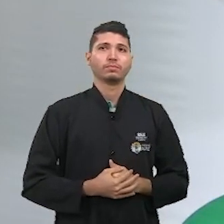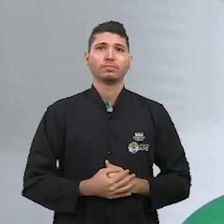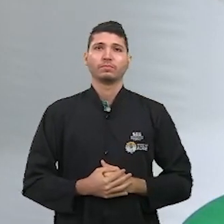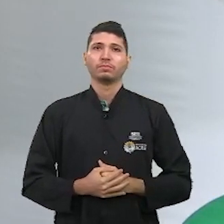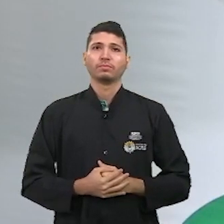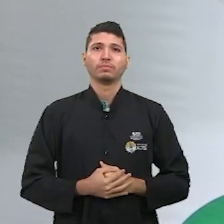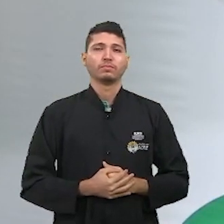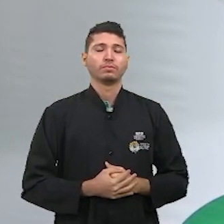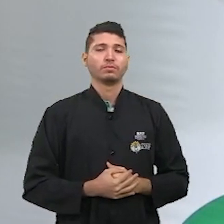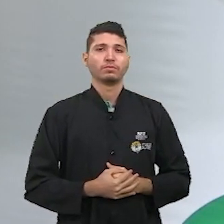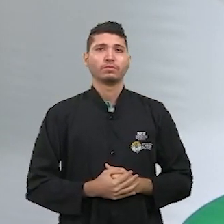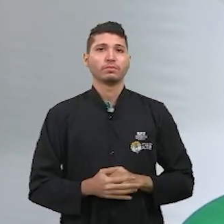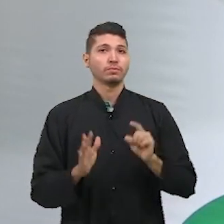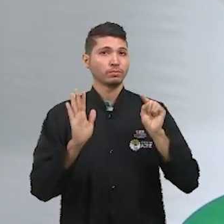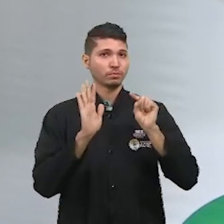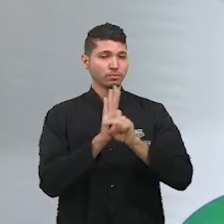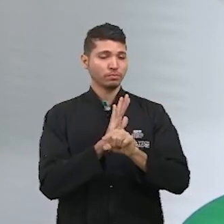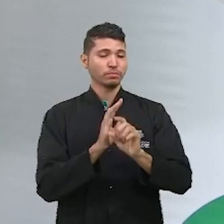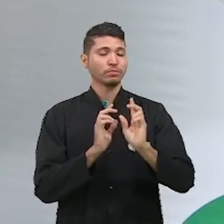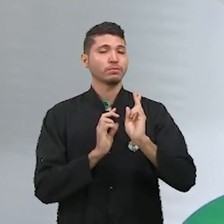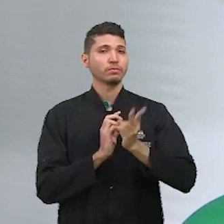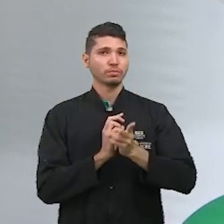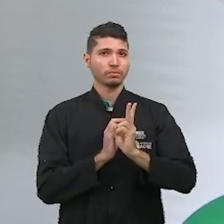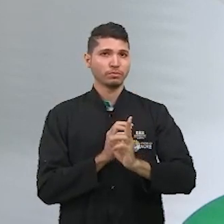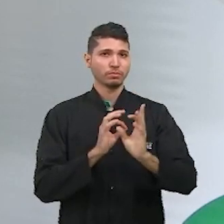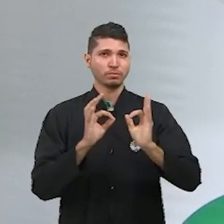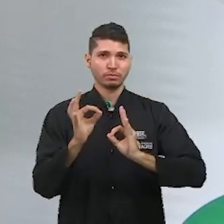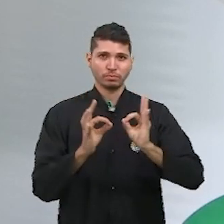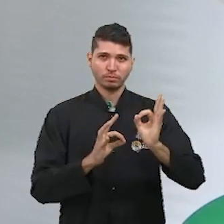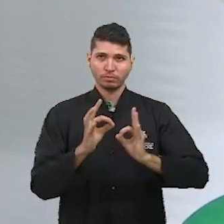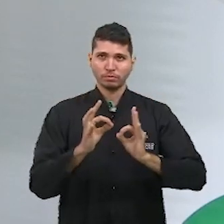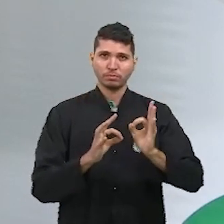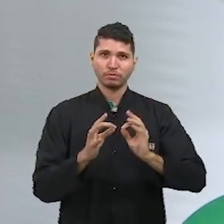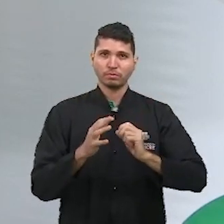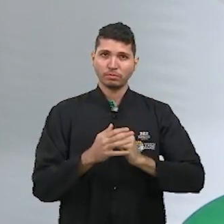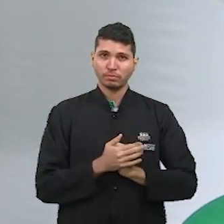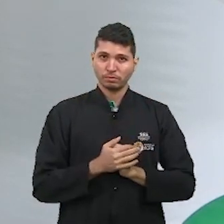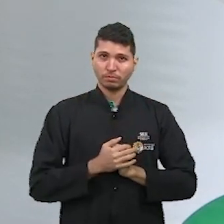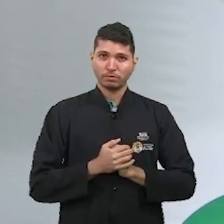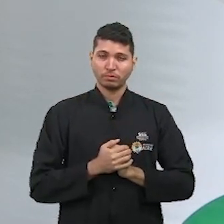A questão desse problema é ser sempre bem organizado. Veja que eu me perdi um pouco